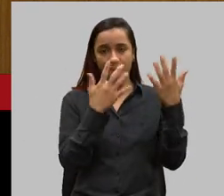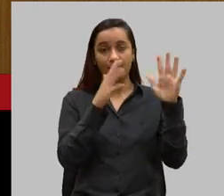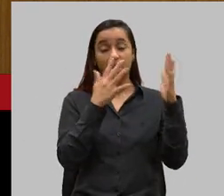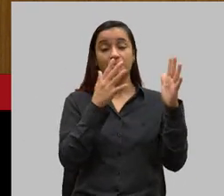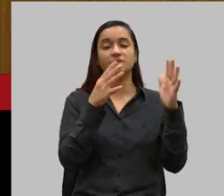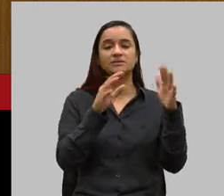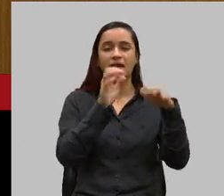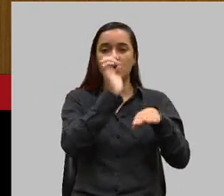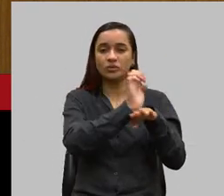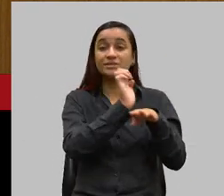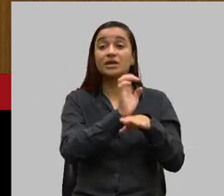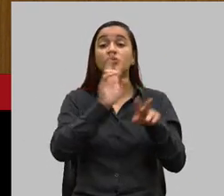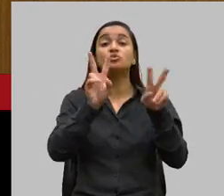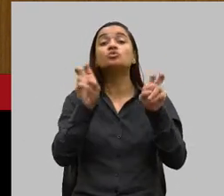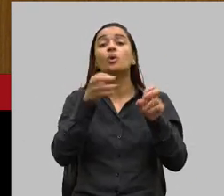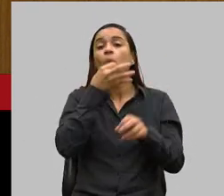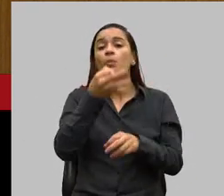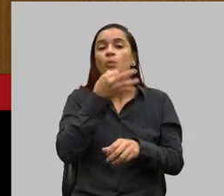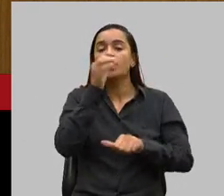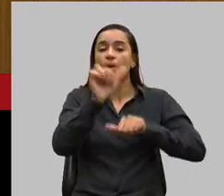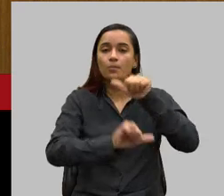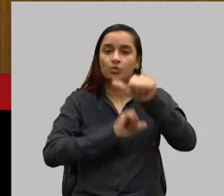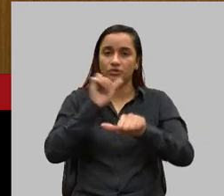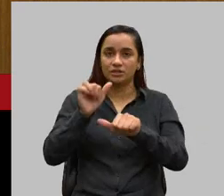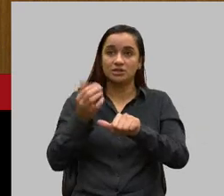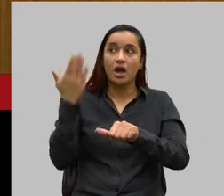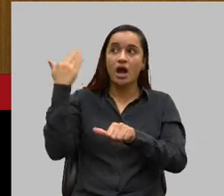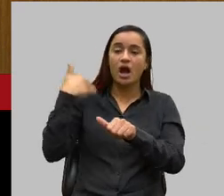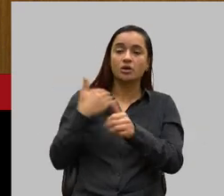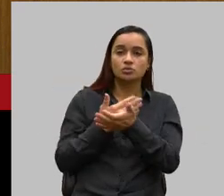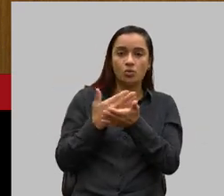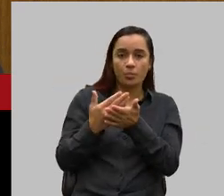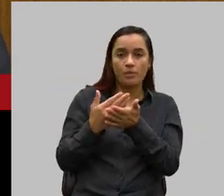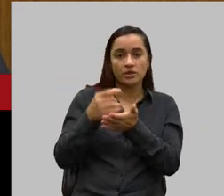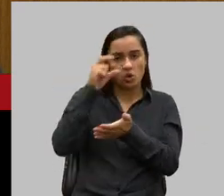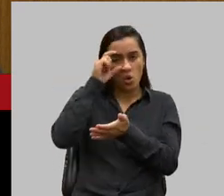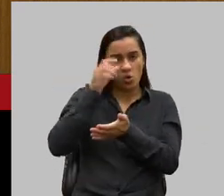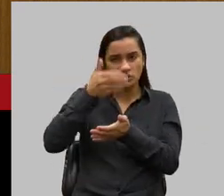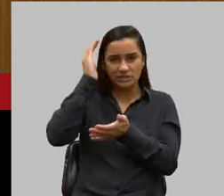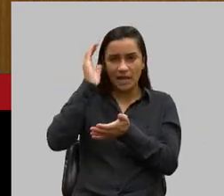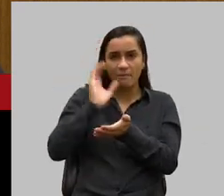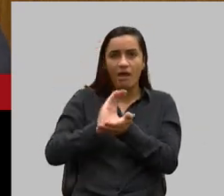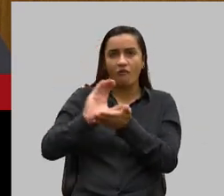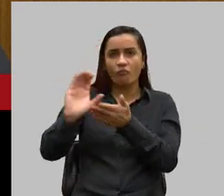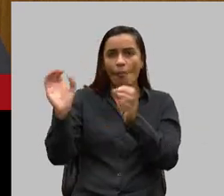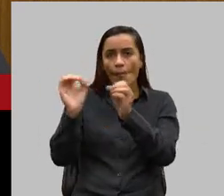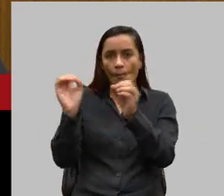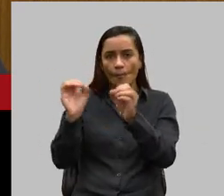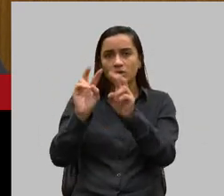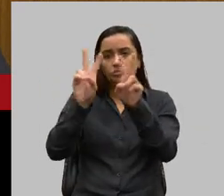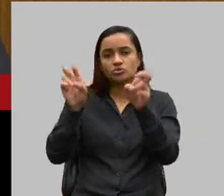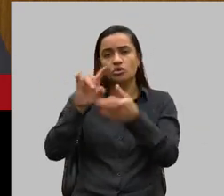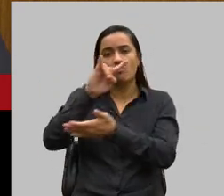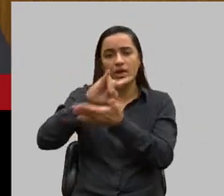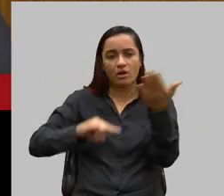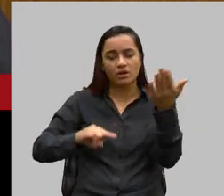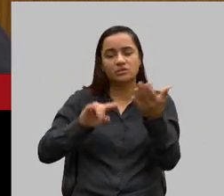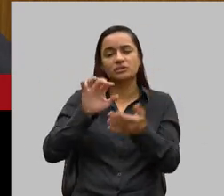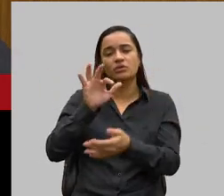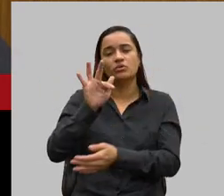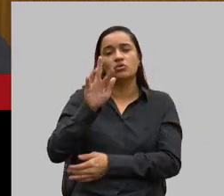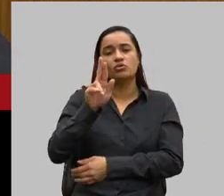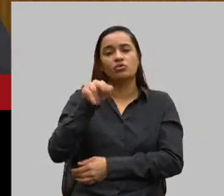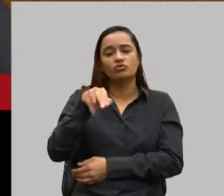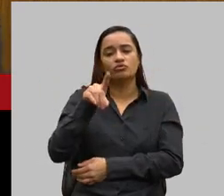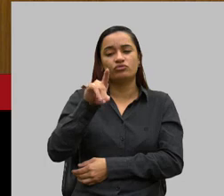e no início do governo Zema não se investia de jeito nenhum em regularização fundiária a cab tava deixando tava quase sendo